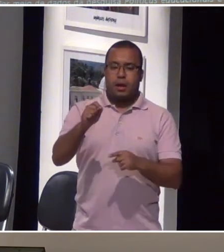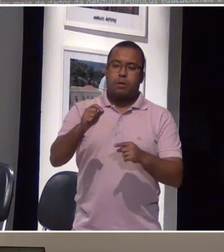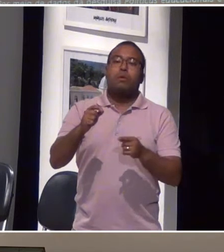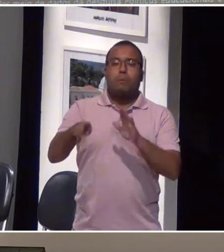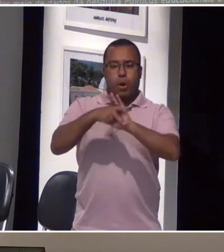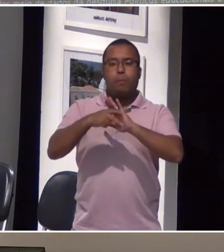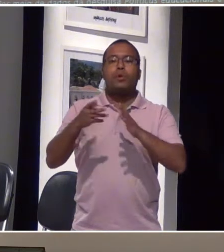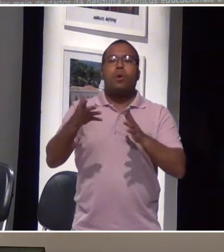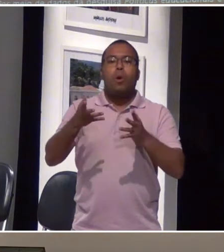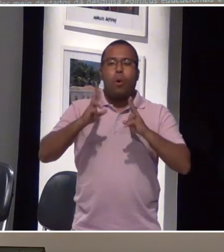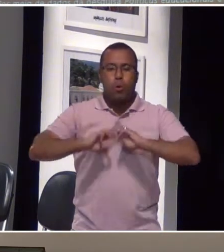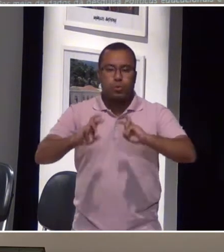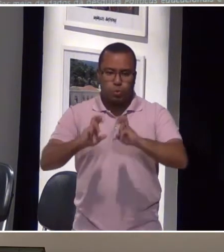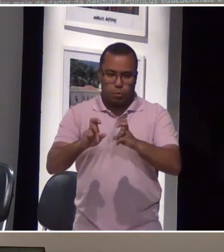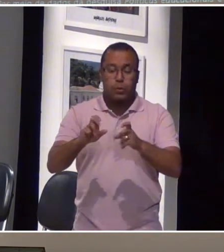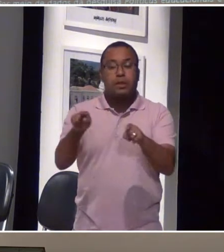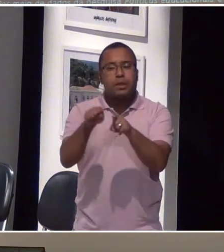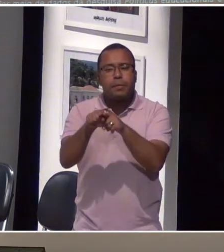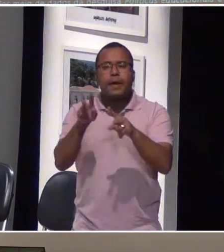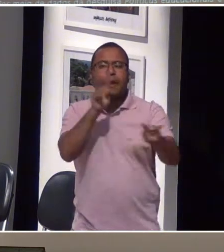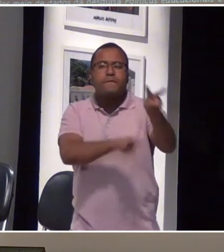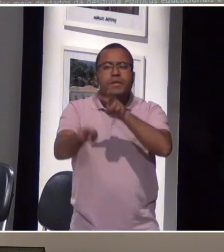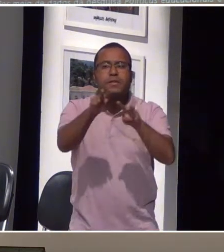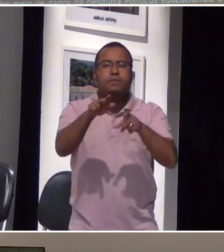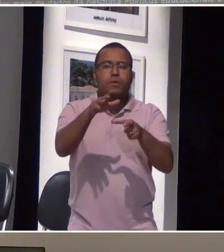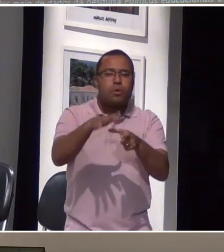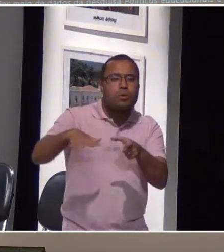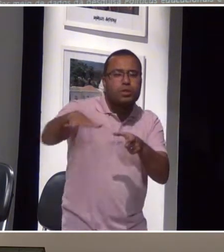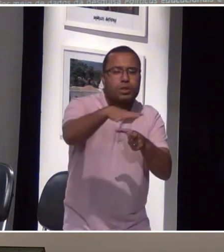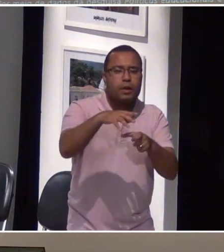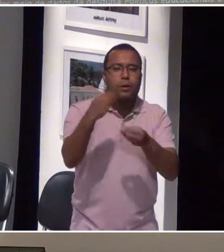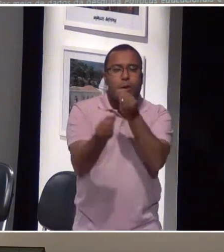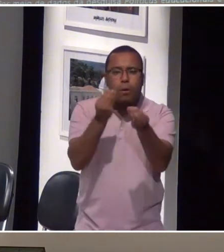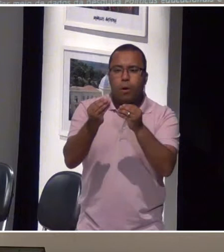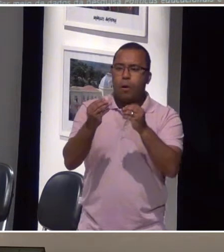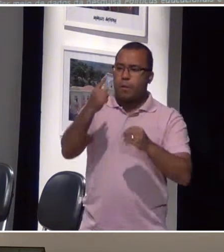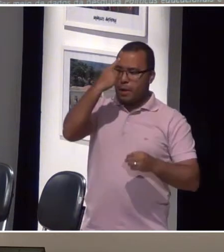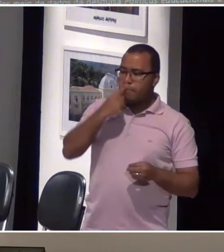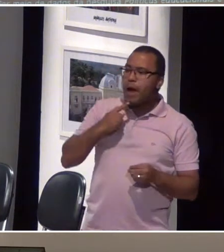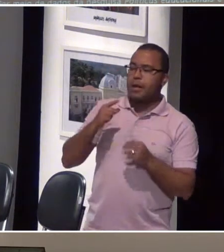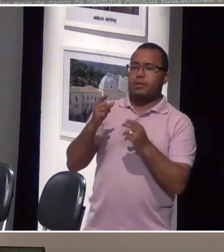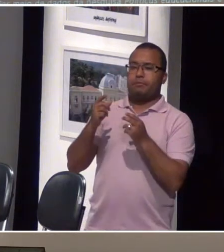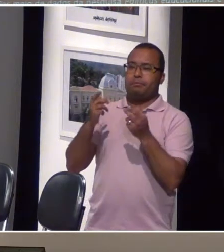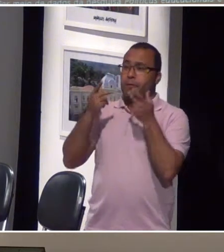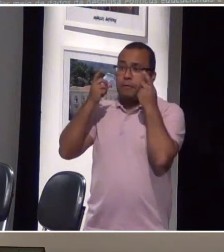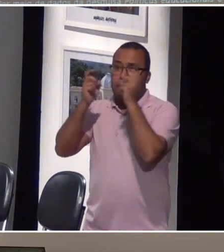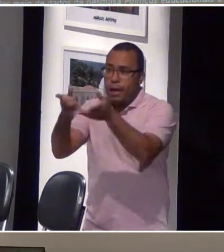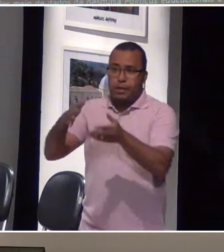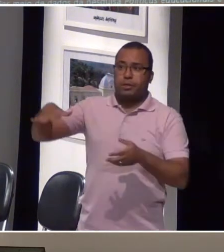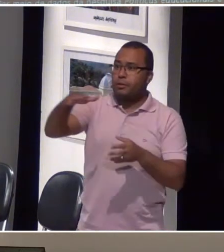consumo. O que é visível no nosso cotidiano, pela imagem que a gente vende em redes